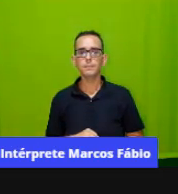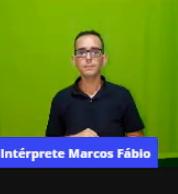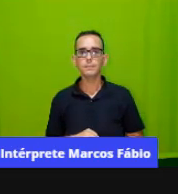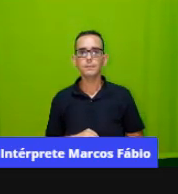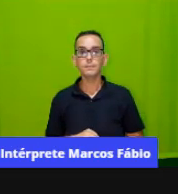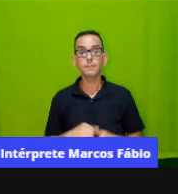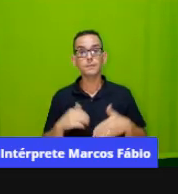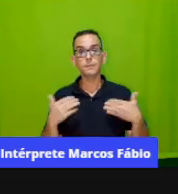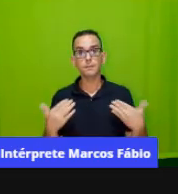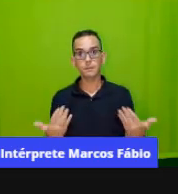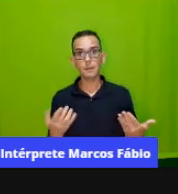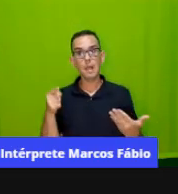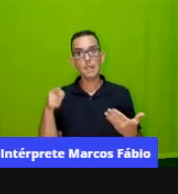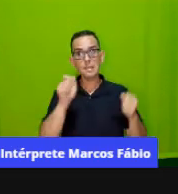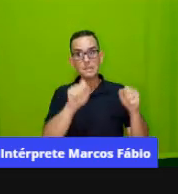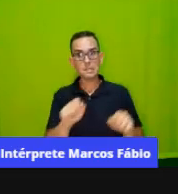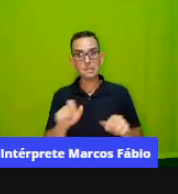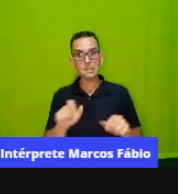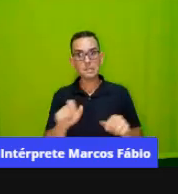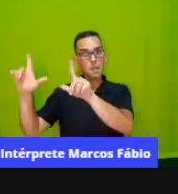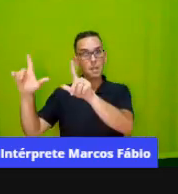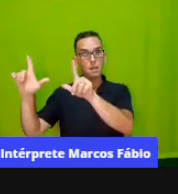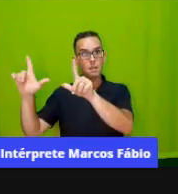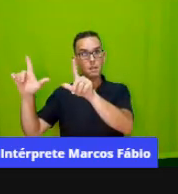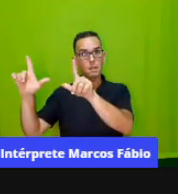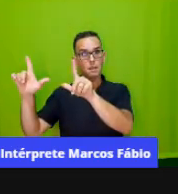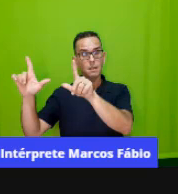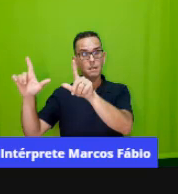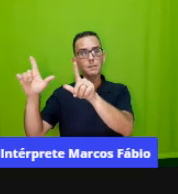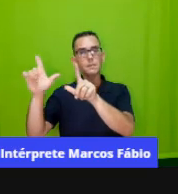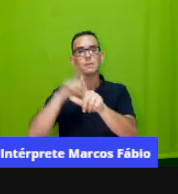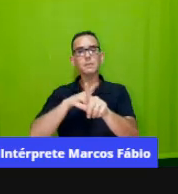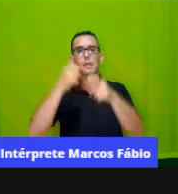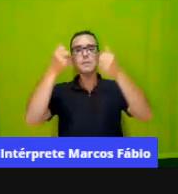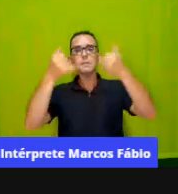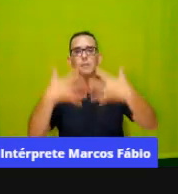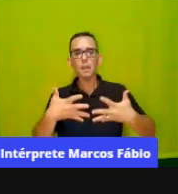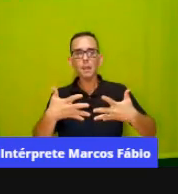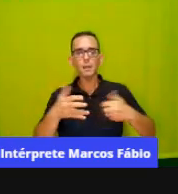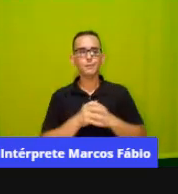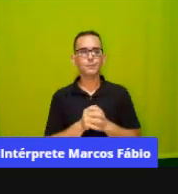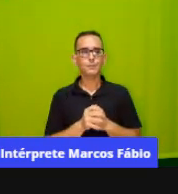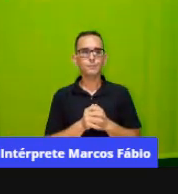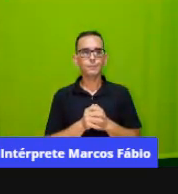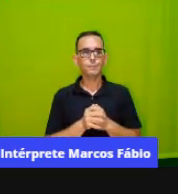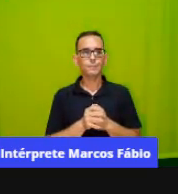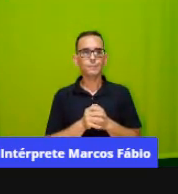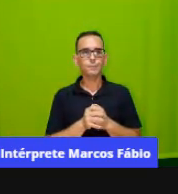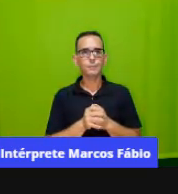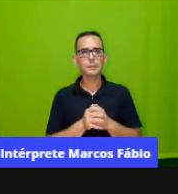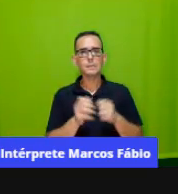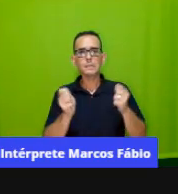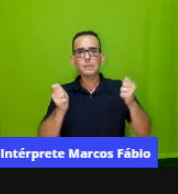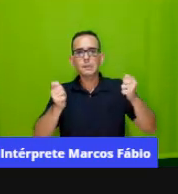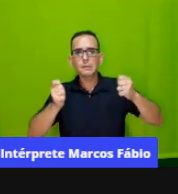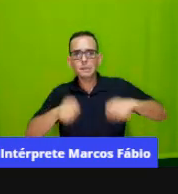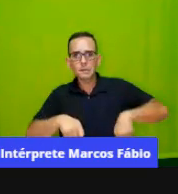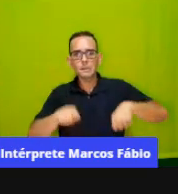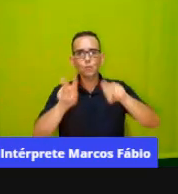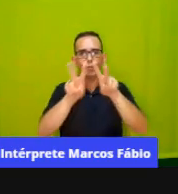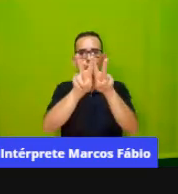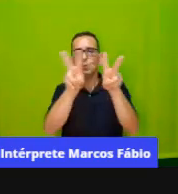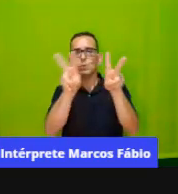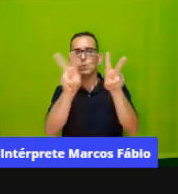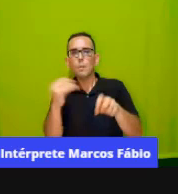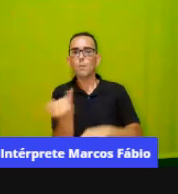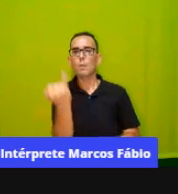Então, aqui nesse slide, está falando disso que eu acabei de falar atrás aqui, já que é sobre a